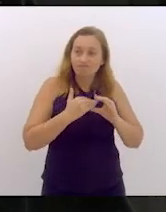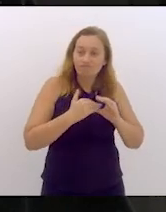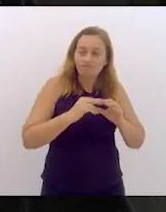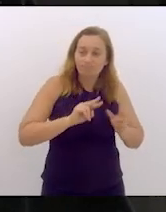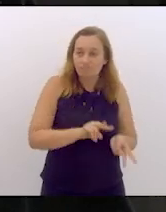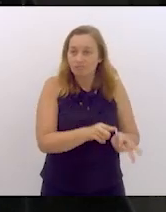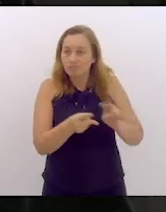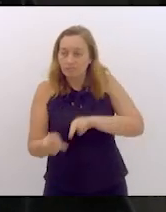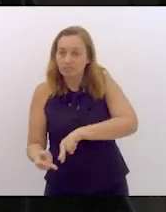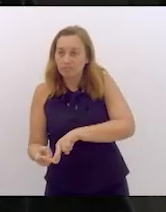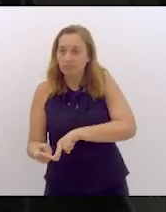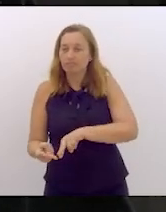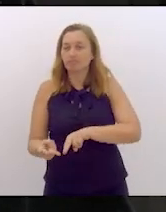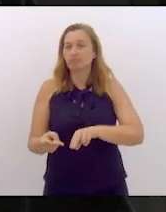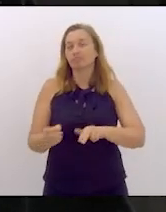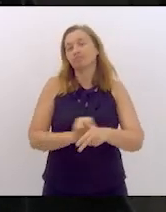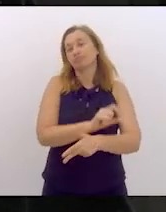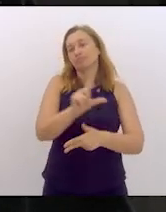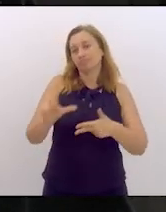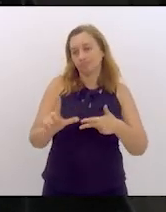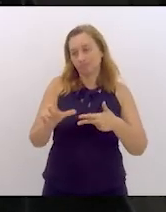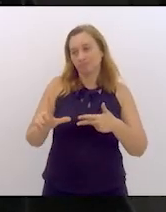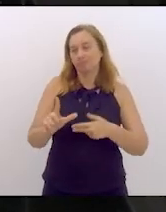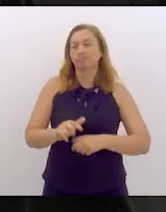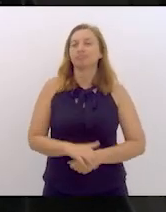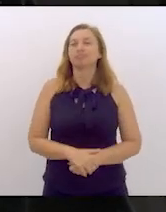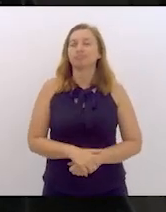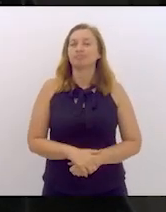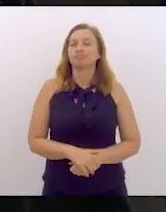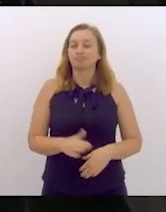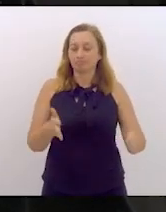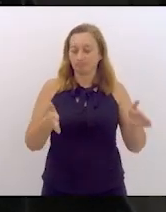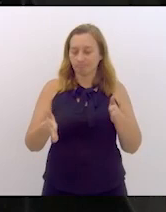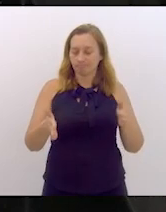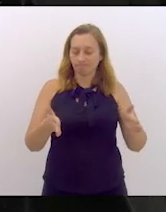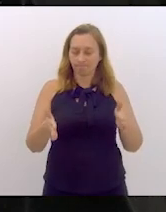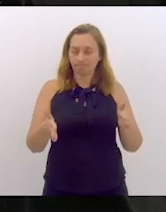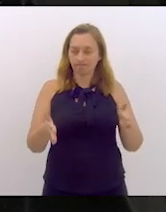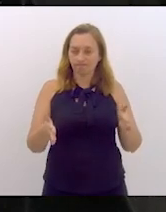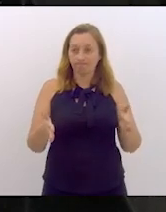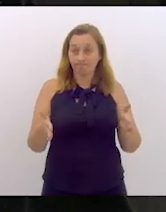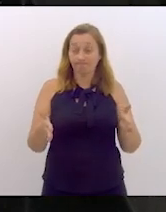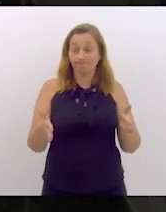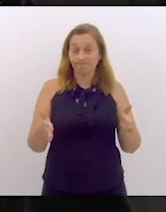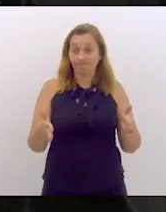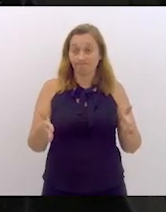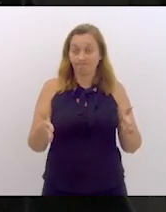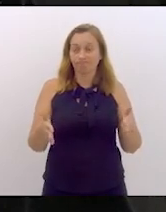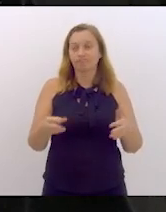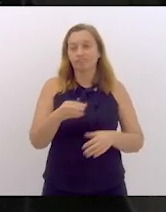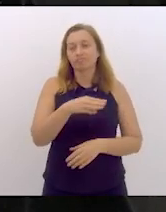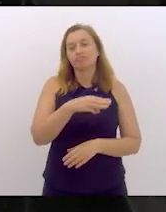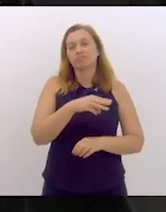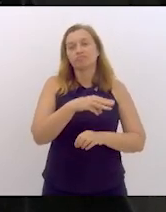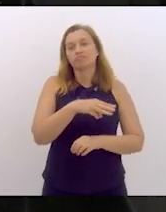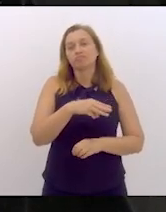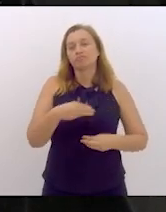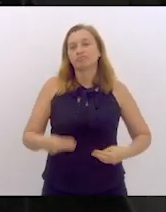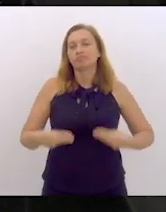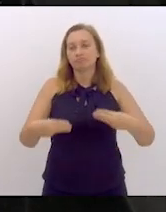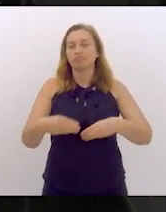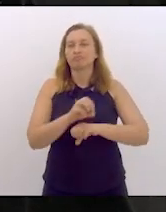aqui para o poder legislativo tendo em vista que é um prazo é um prazo fixado pelo Ministério da Educação